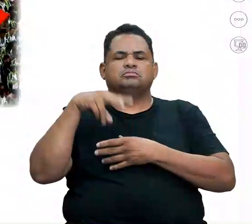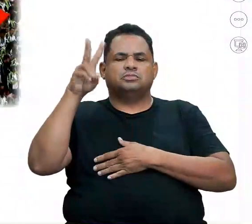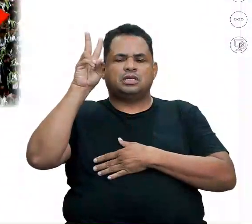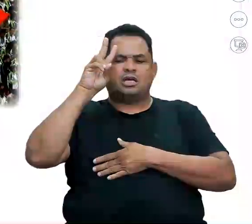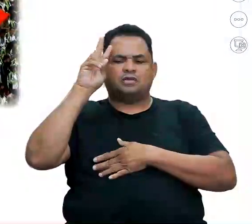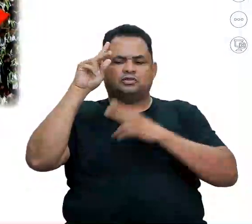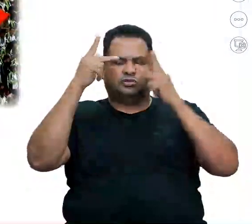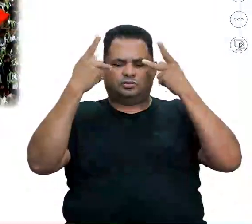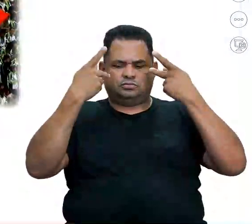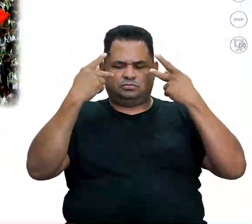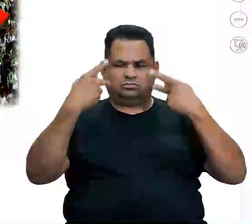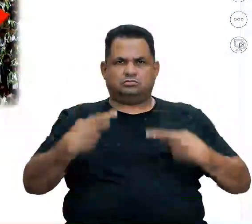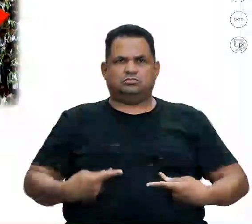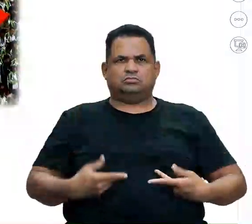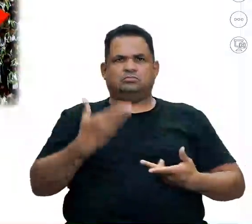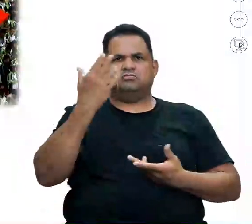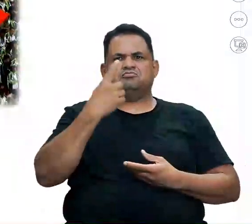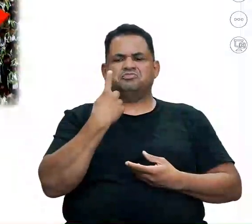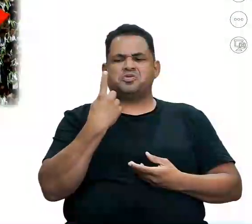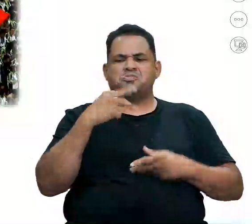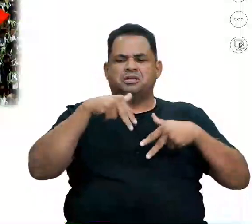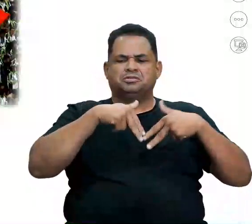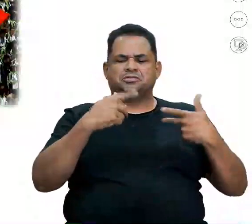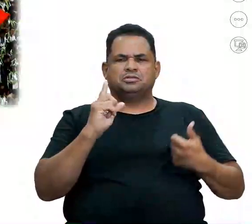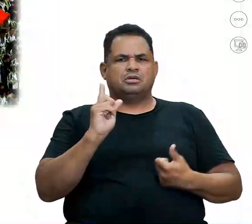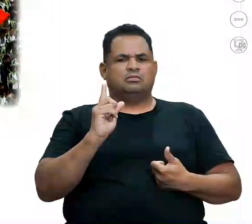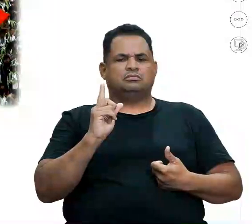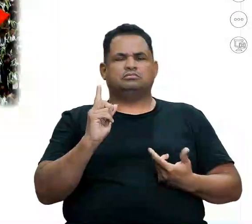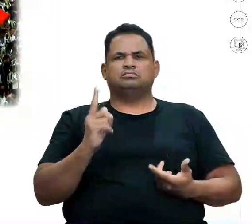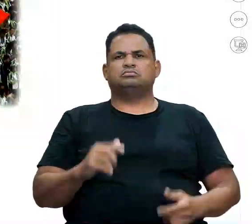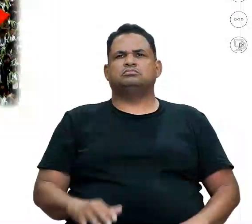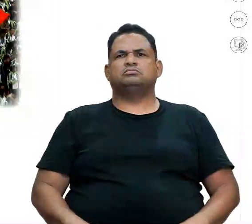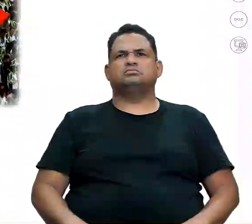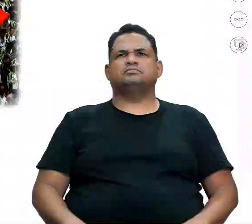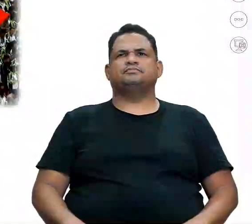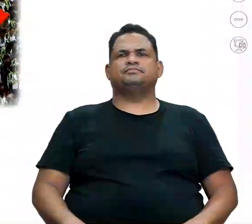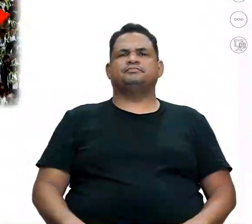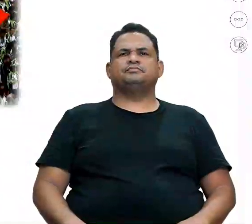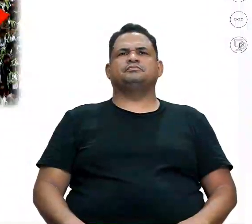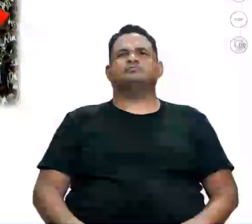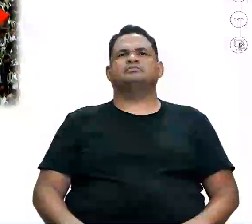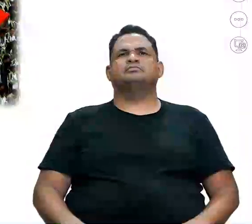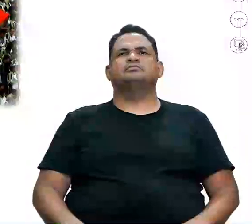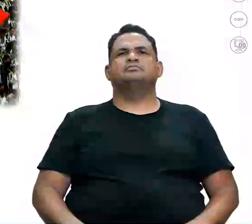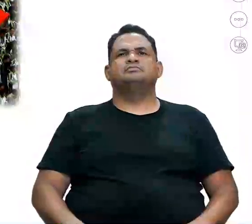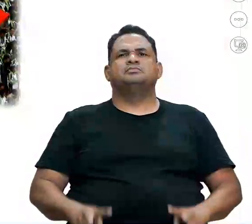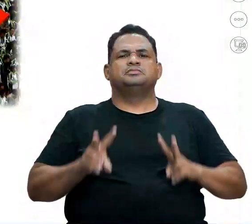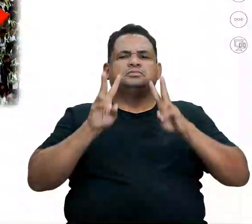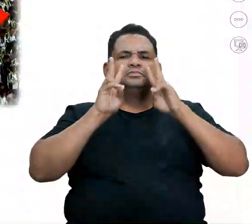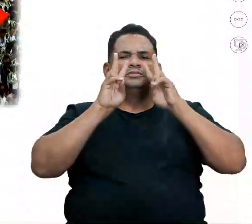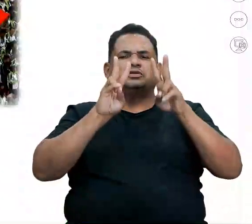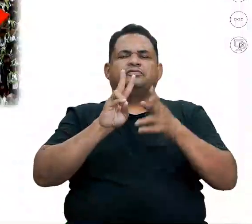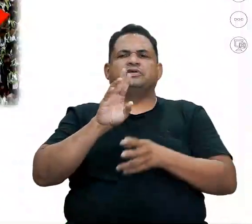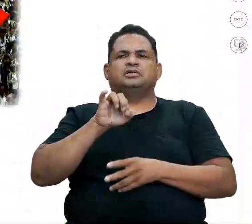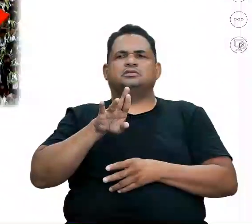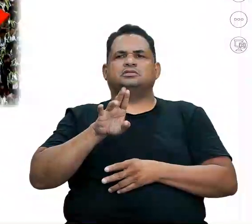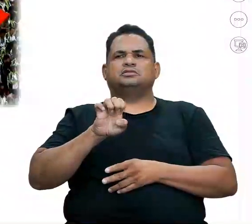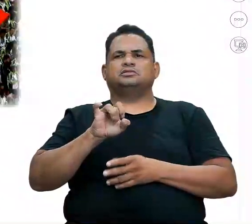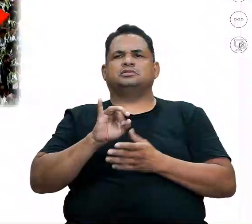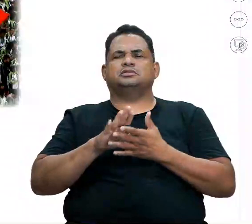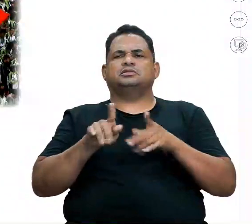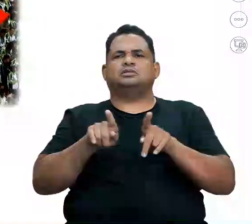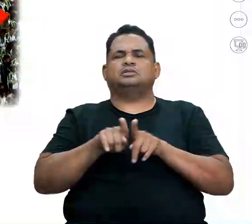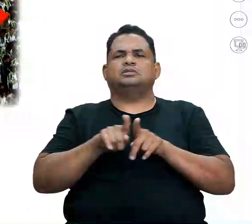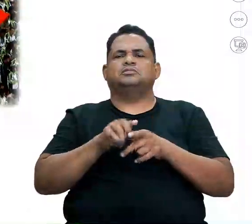aí de uma etnia só, isso aí tudo é uma visão etnocêntrica e preconceituosa